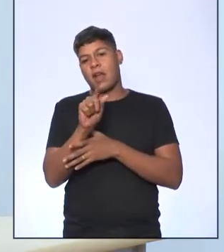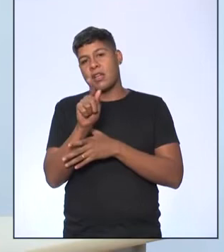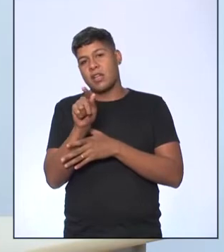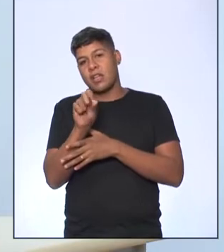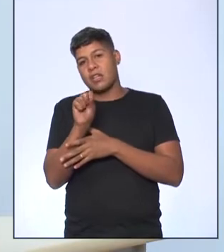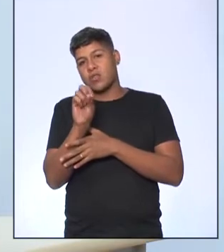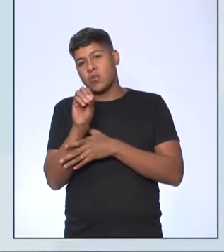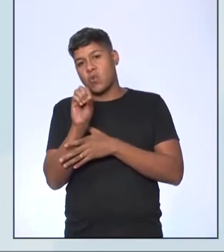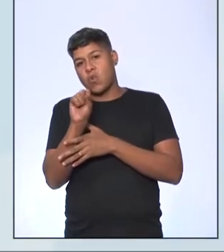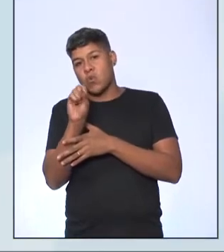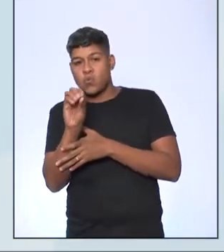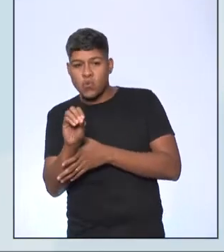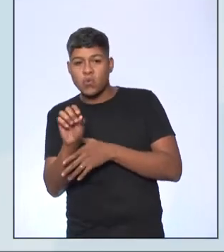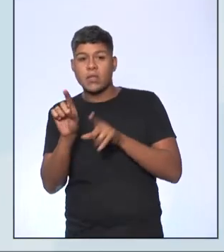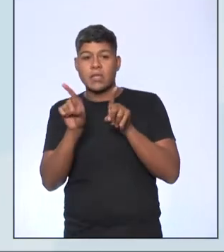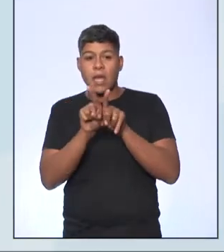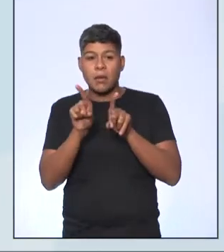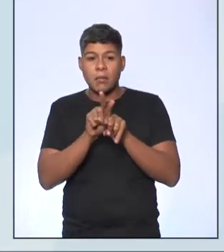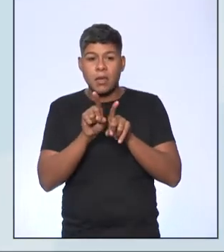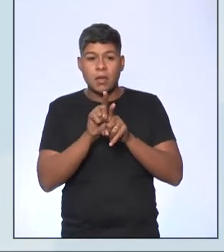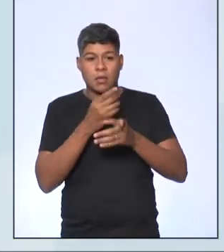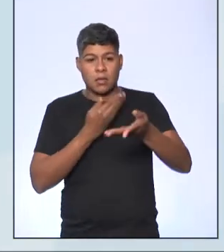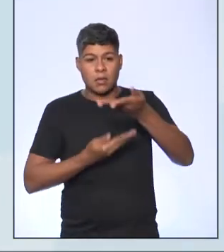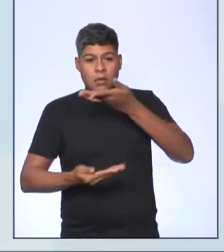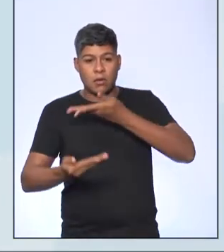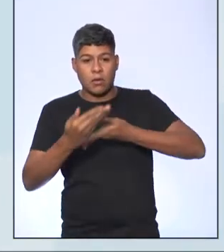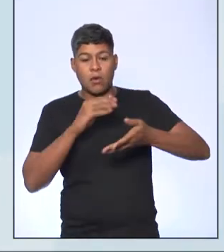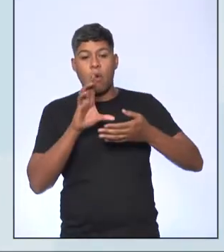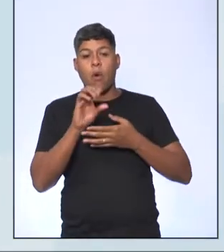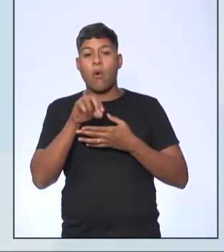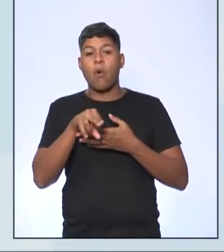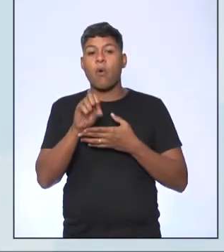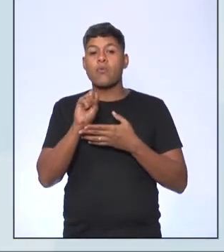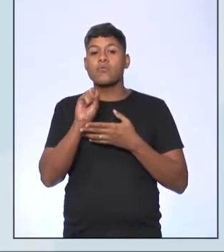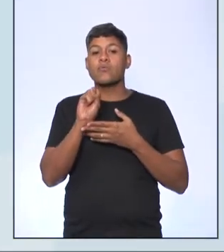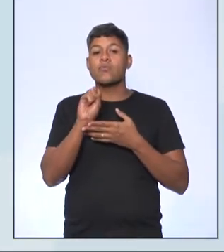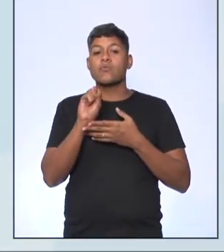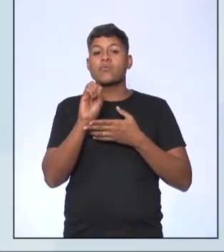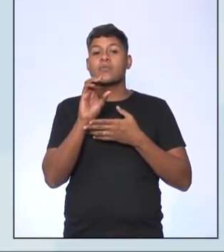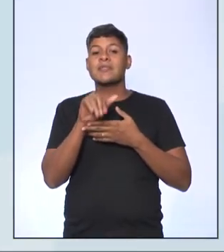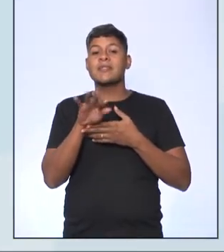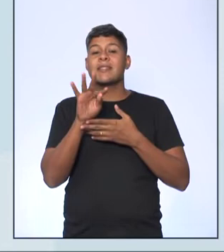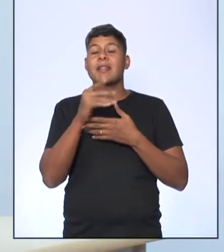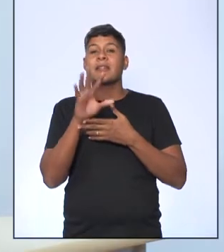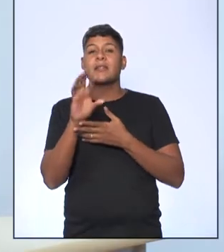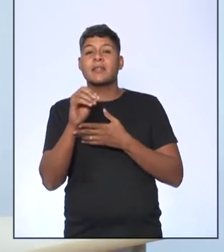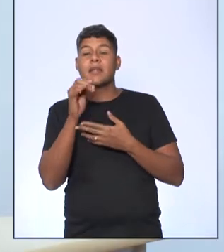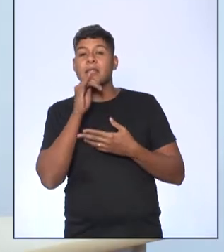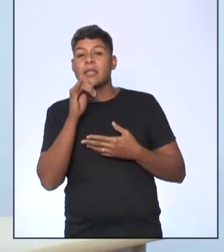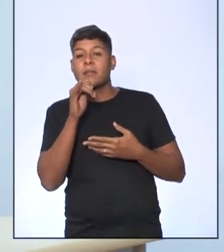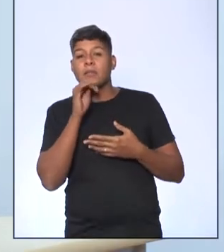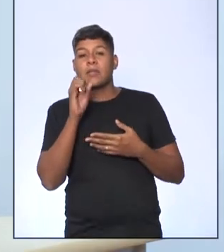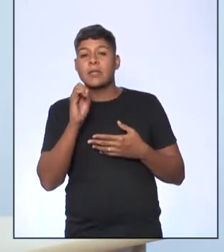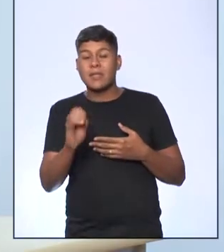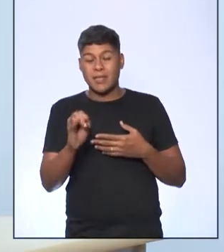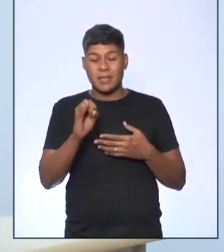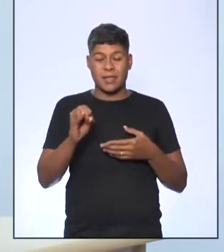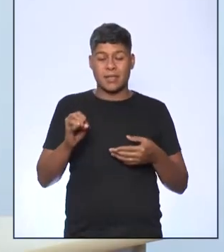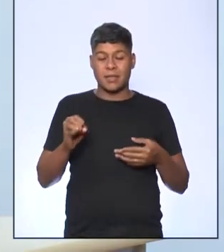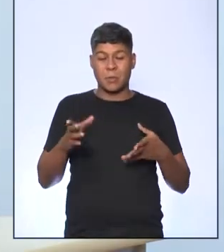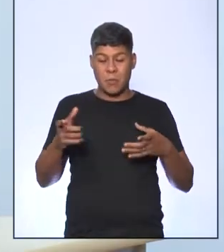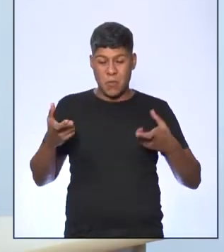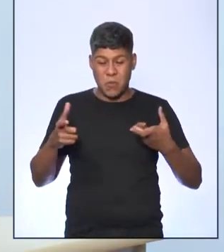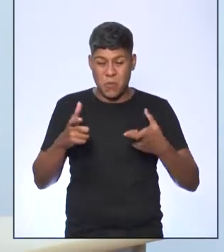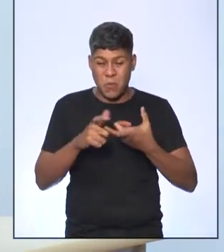viu também a concentração. Concentração também tem relação com as colisões. Porque imagina só, se a minha concentração é pequena,